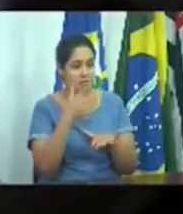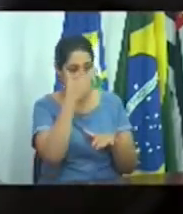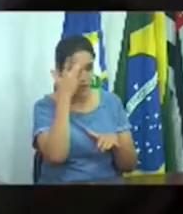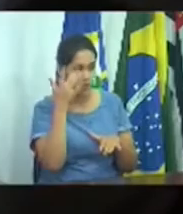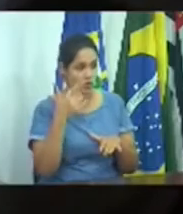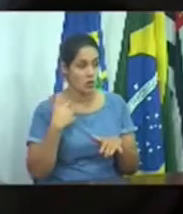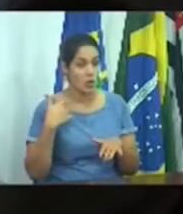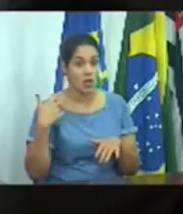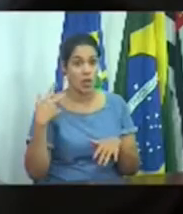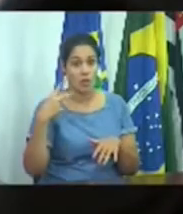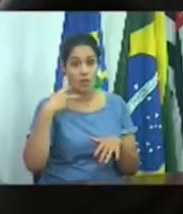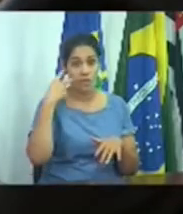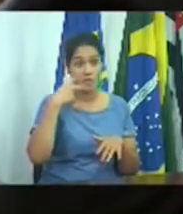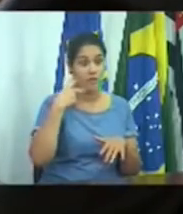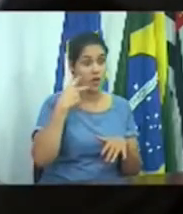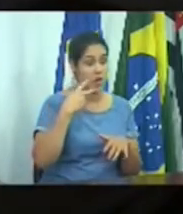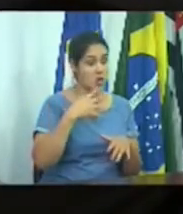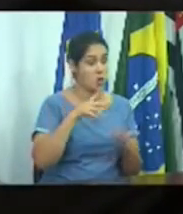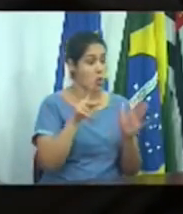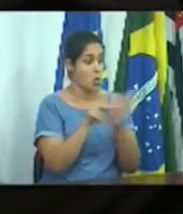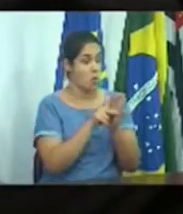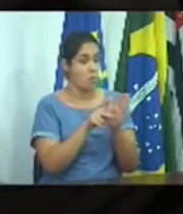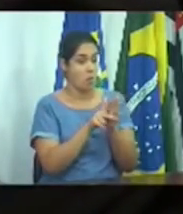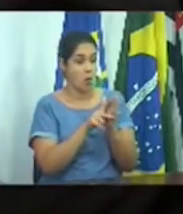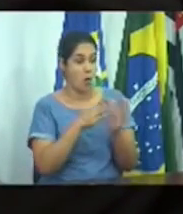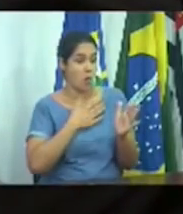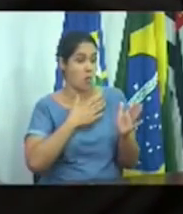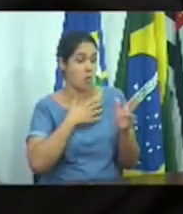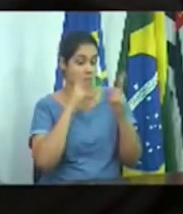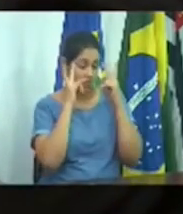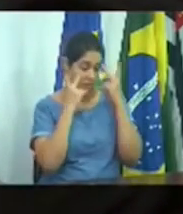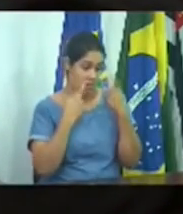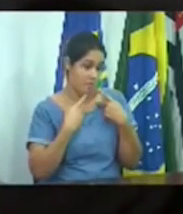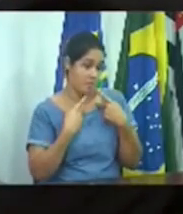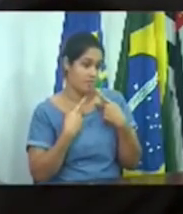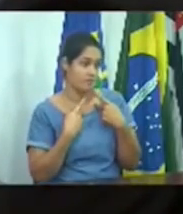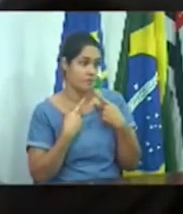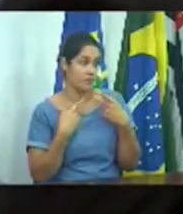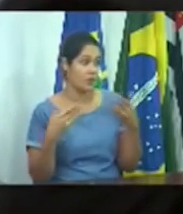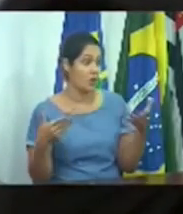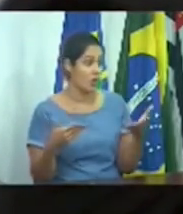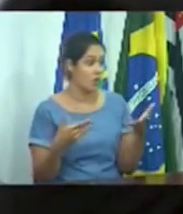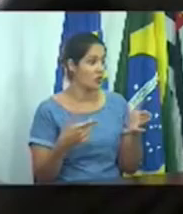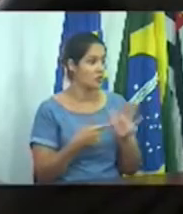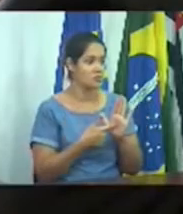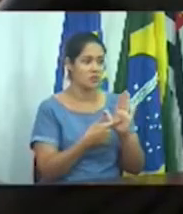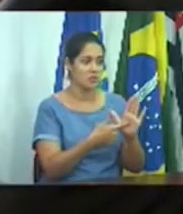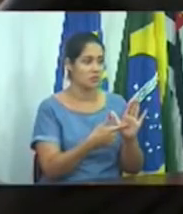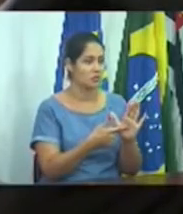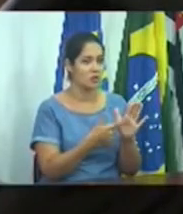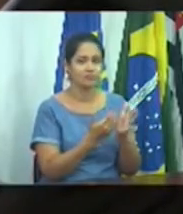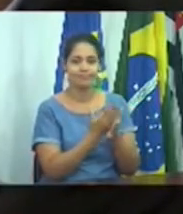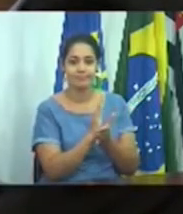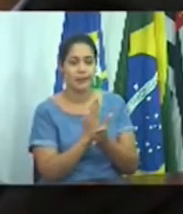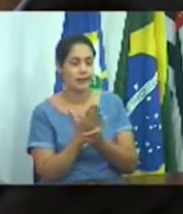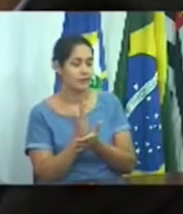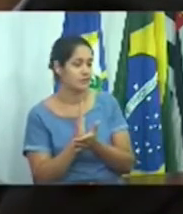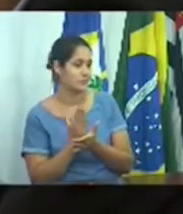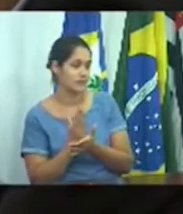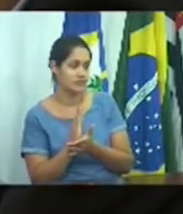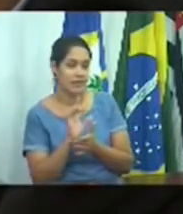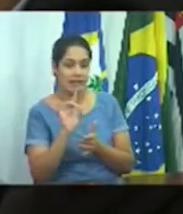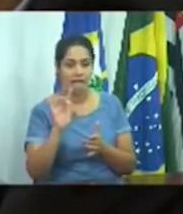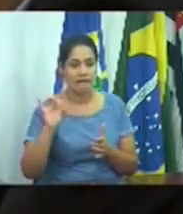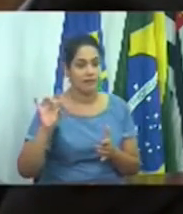falar que eu estava legislando em causa própria pela empresa ser do meu pai. Hoje mostrou que não tem nada disso. Teve um